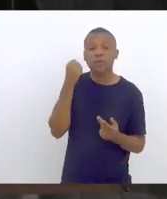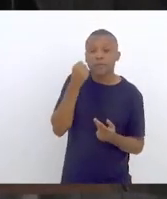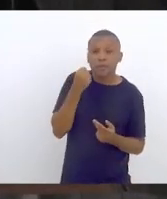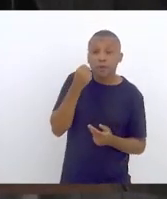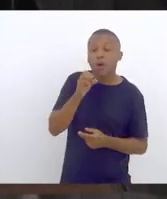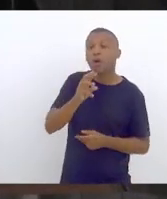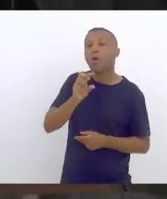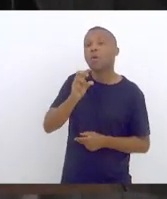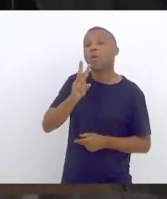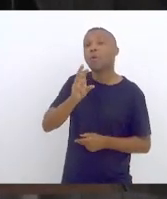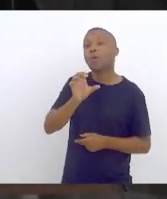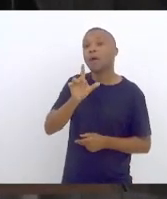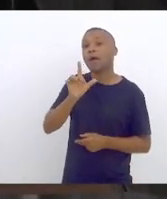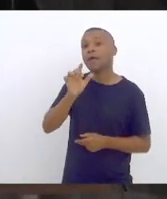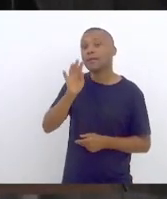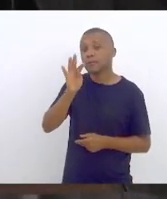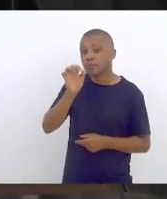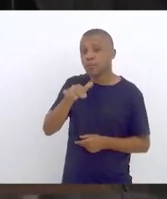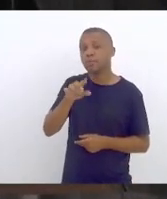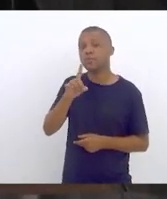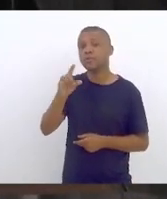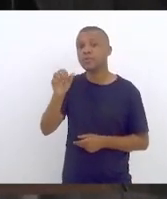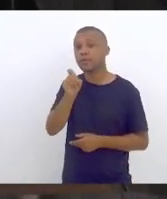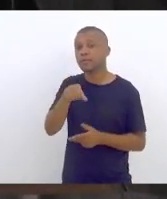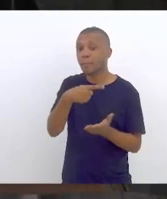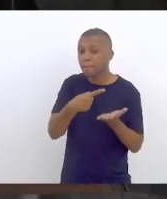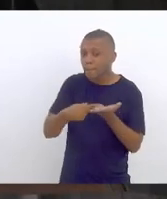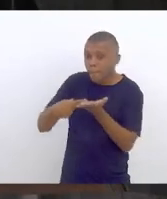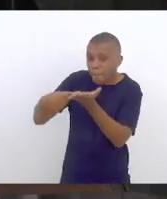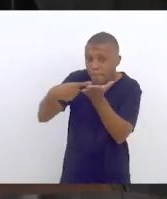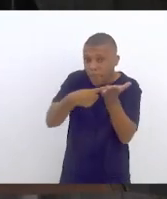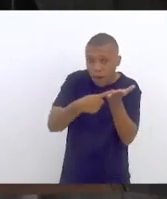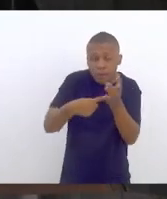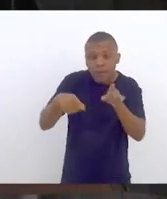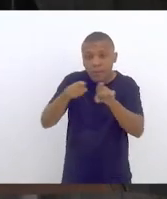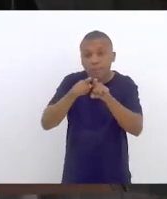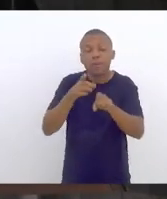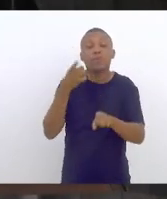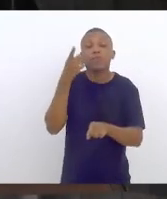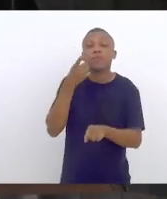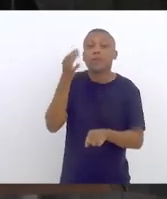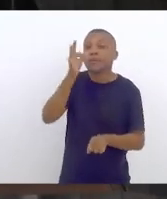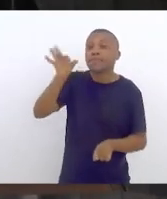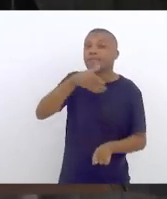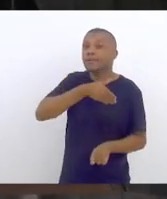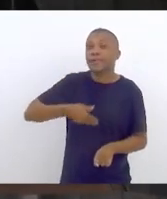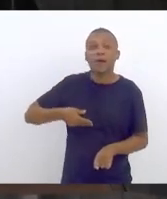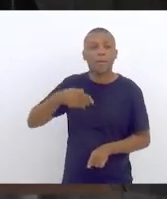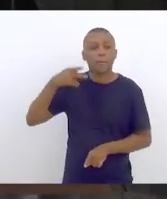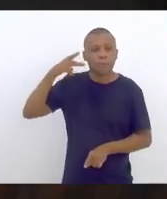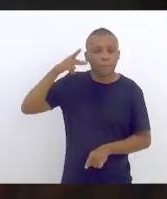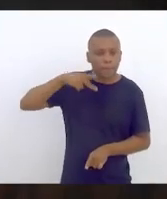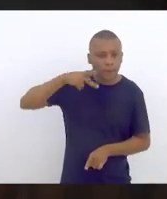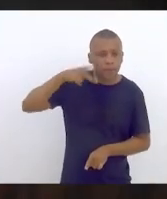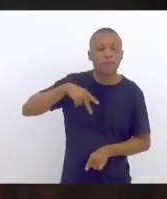em tratativas com o relator do orçamento no Congresso o deputado federal pelo Piauí Marcelo Castro Muito obrigado